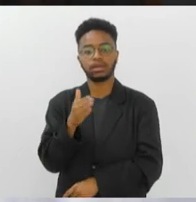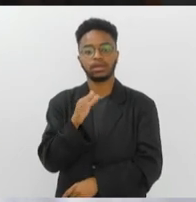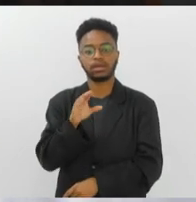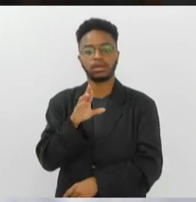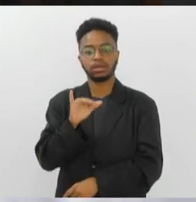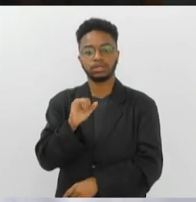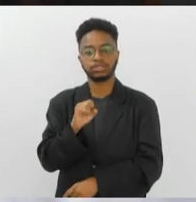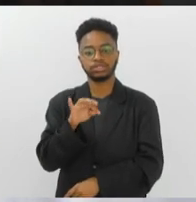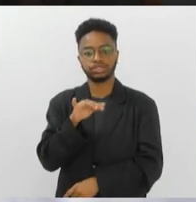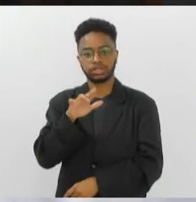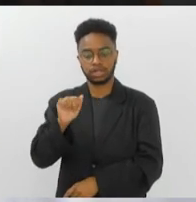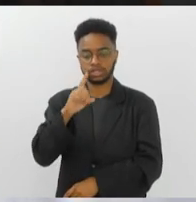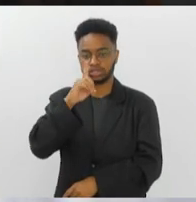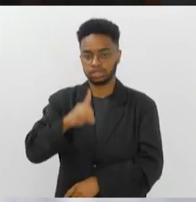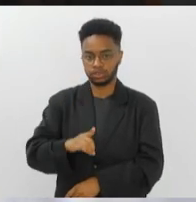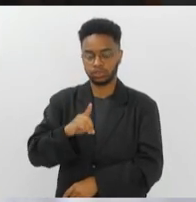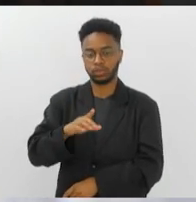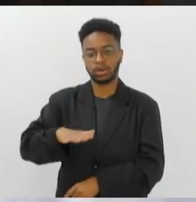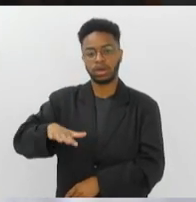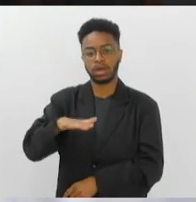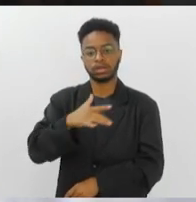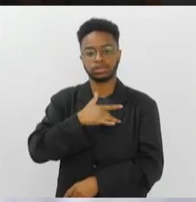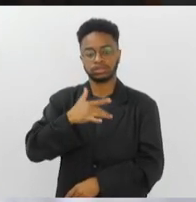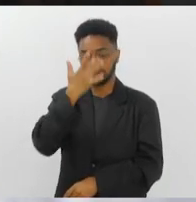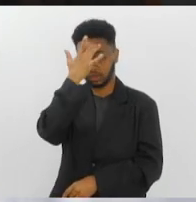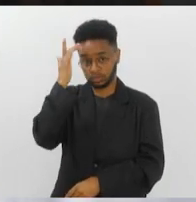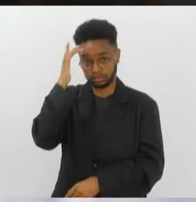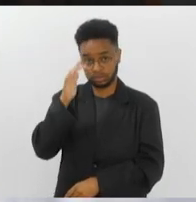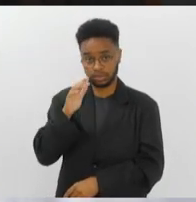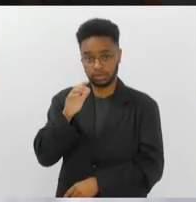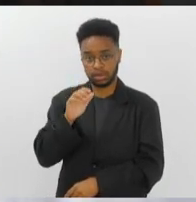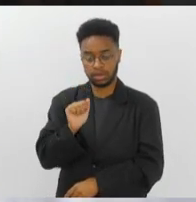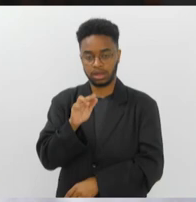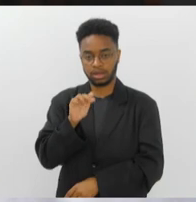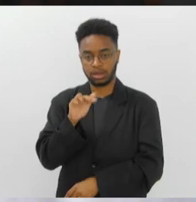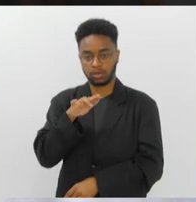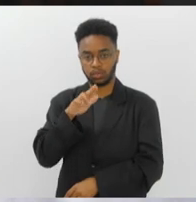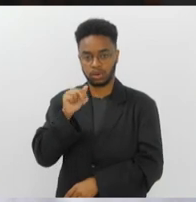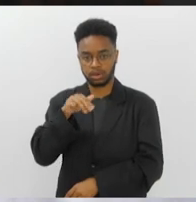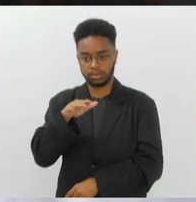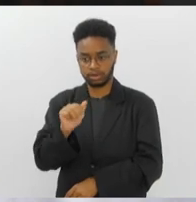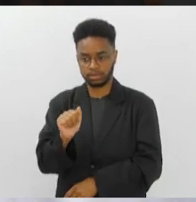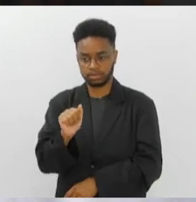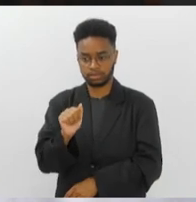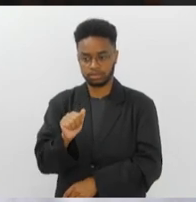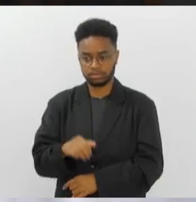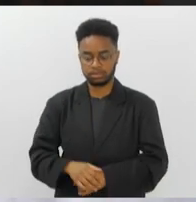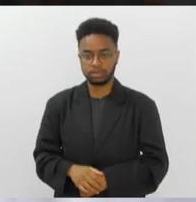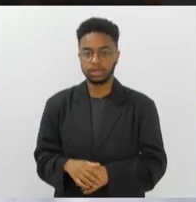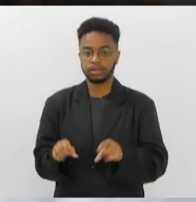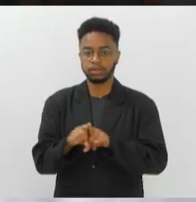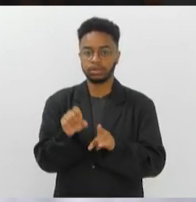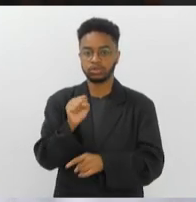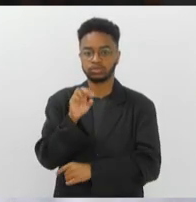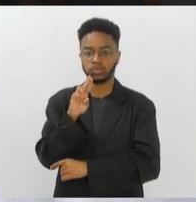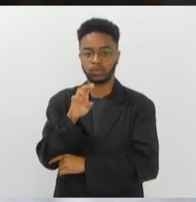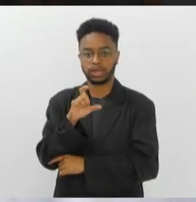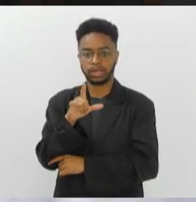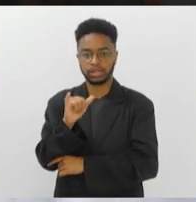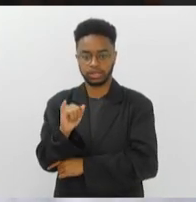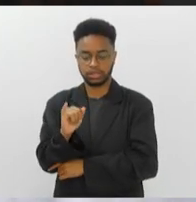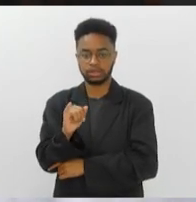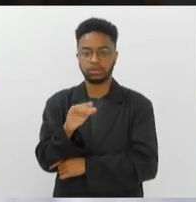do Ambulatório de Saúde Mental de Araruama. Bem-vinda, obrigado pela presença. E Sueli Rodrigues, coordenadora